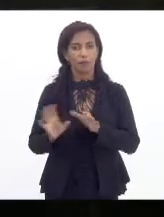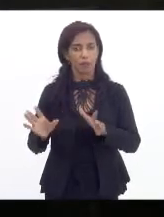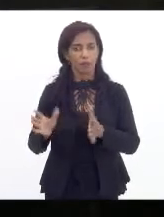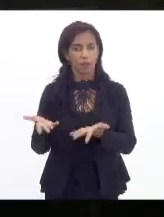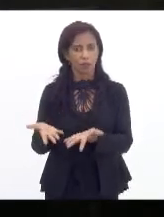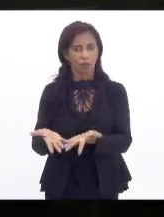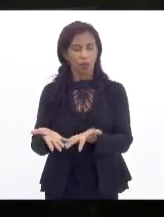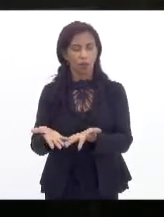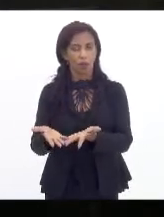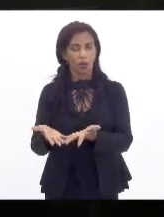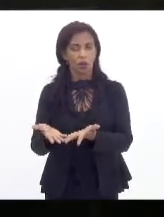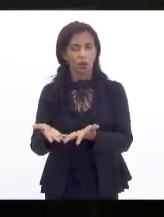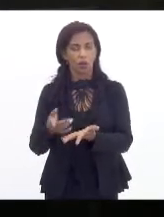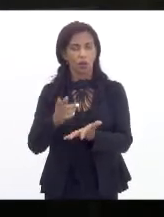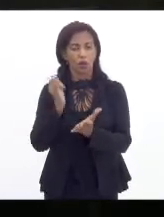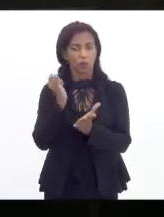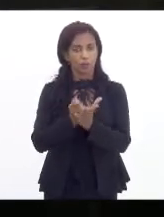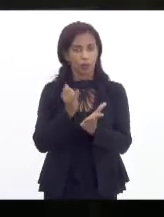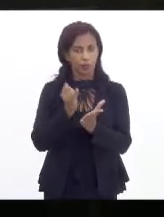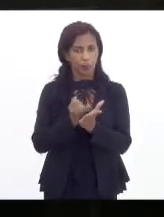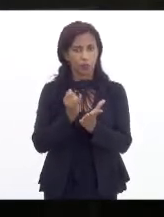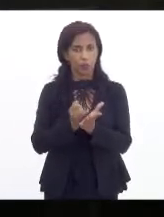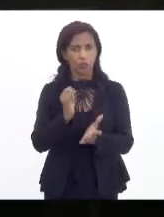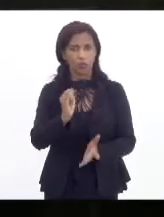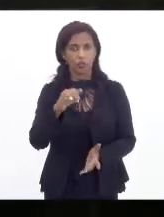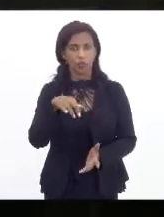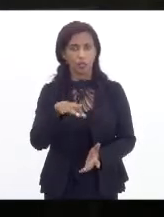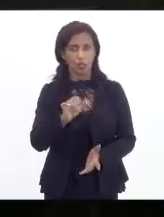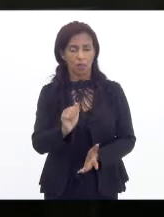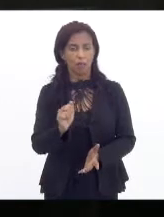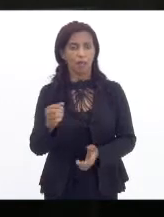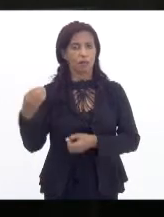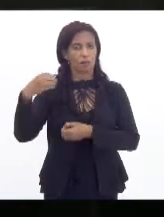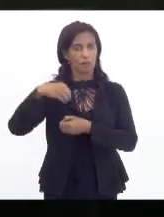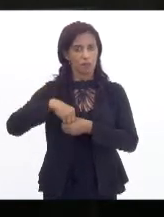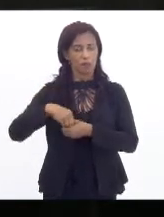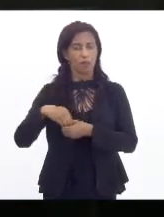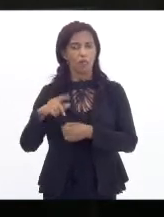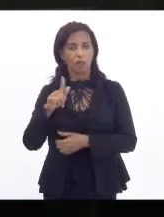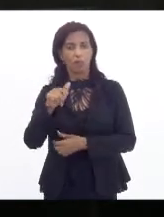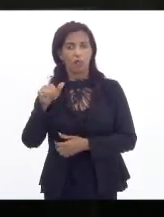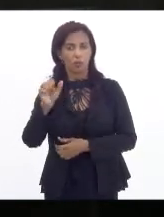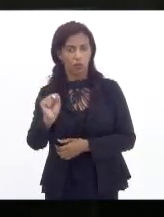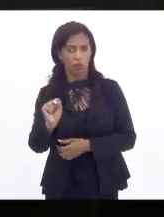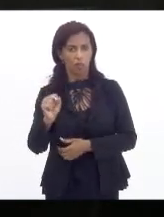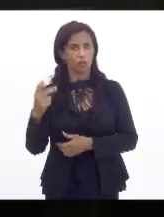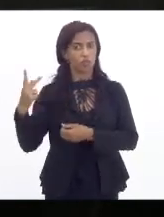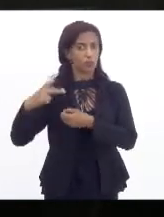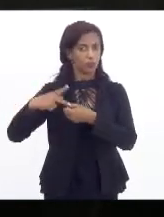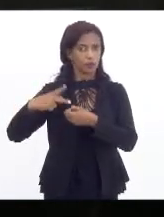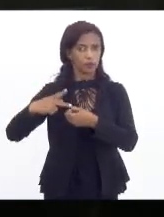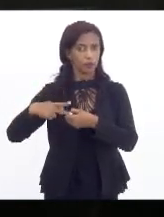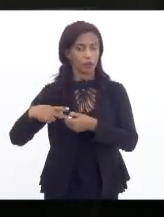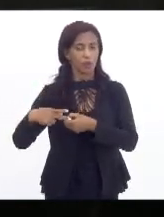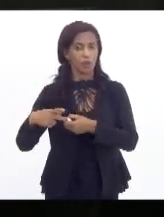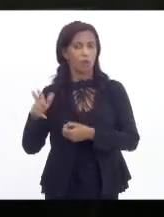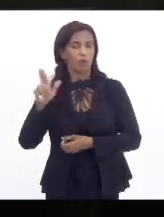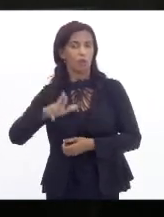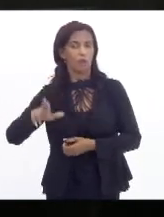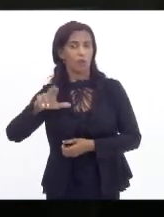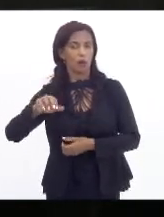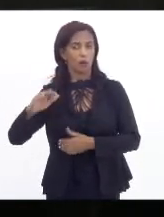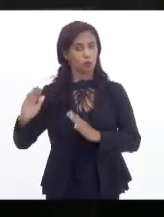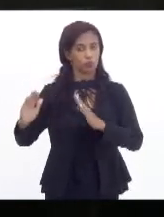a concessão de isenção de ICMS mais operações internas com botijão de gás de liquefeito de petróleo para uso